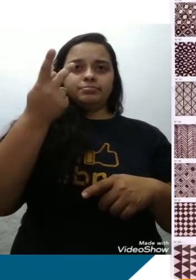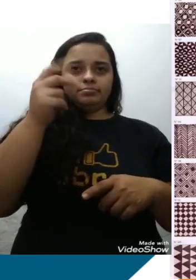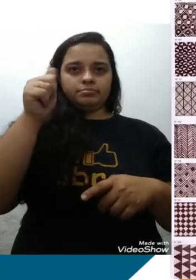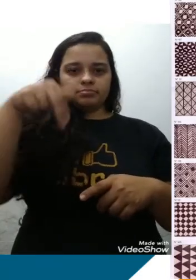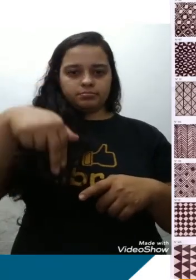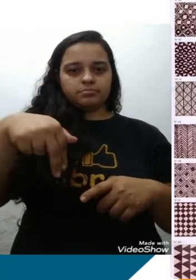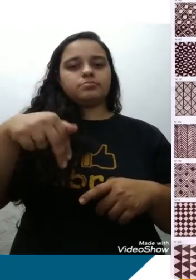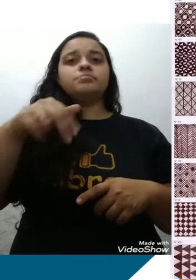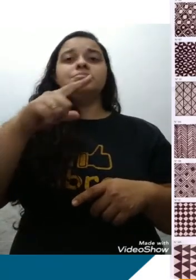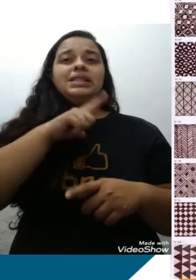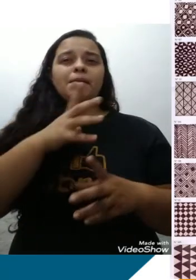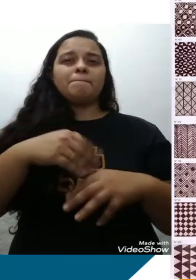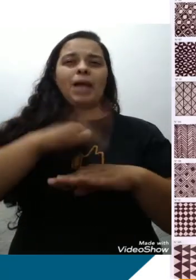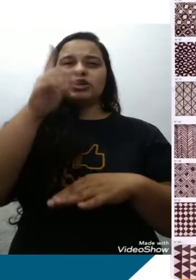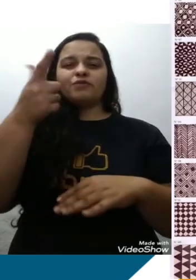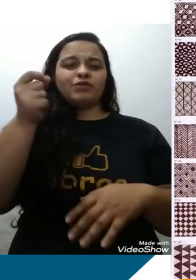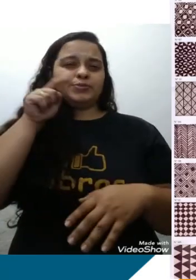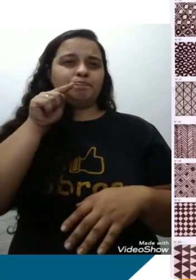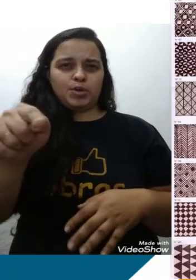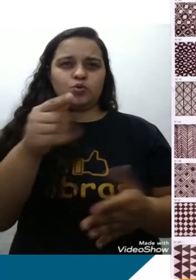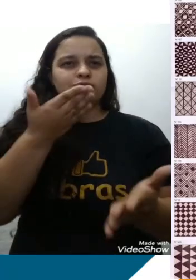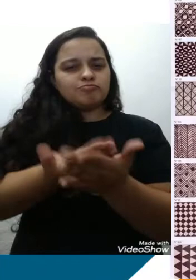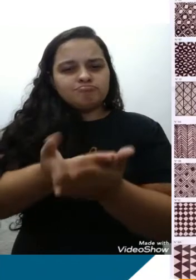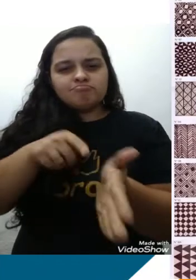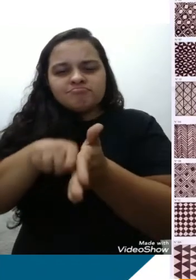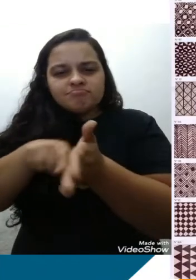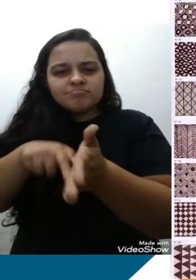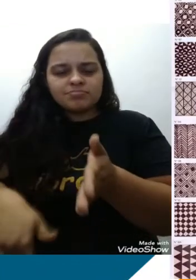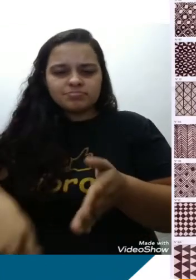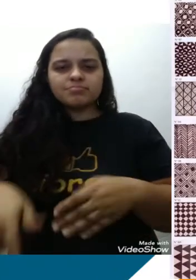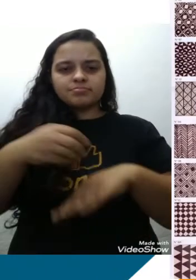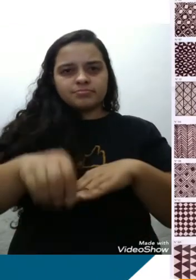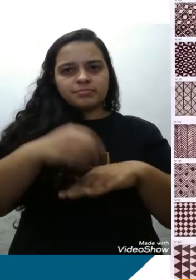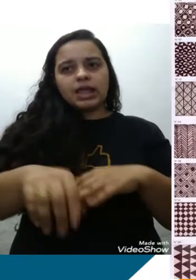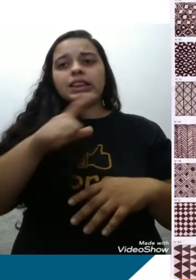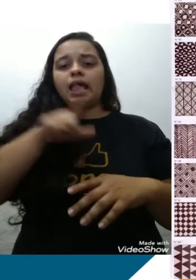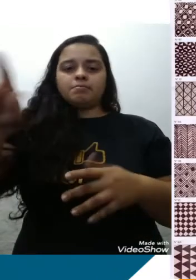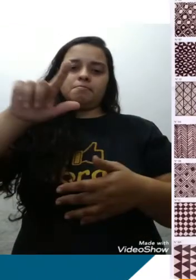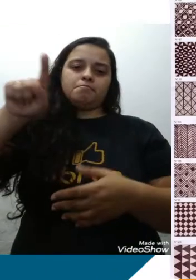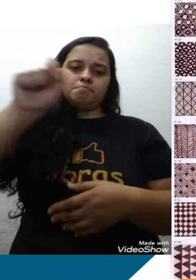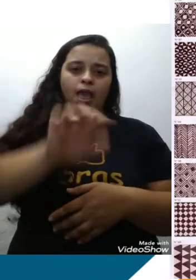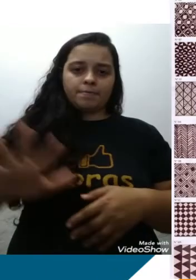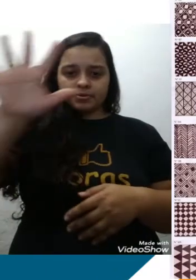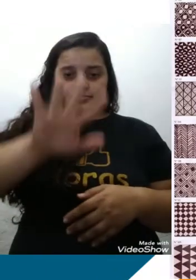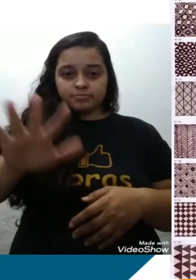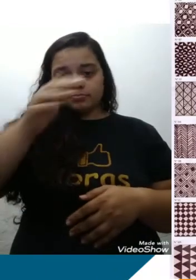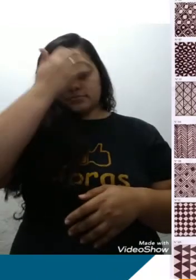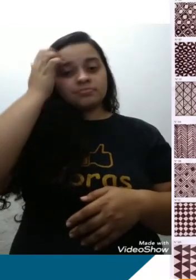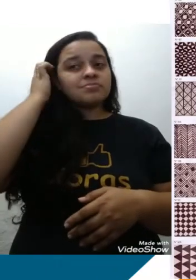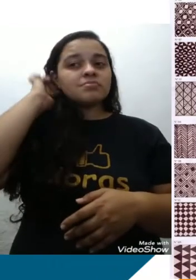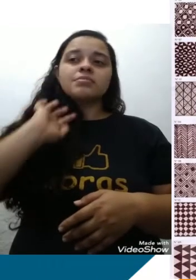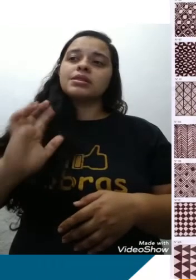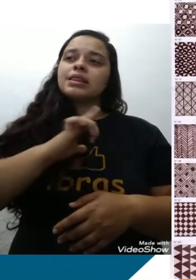mil sítios arqueológicos estudados ou em estudo no Brasil. Ou seja, esse mapa aqui ajuda a gente a perceber a